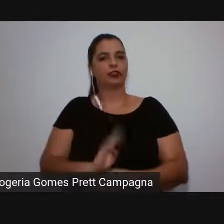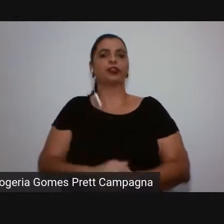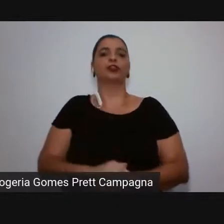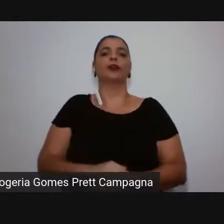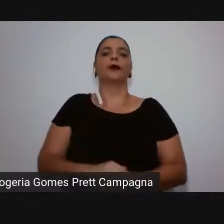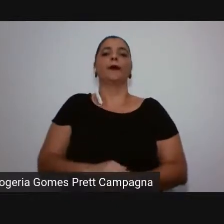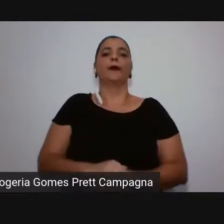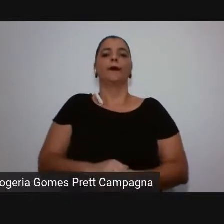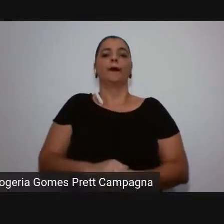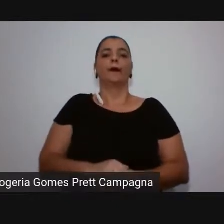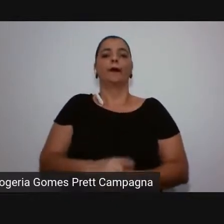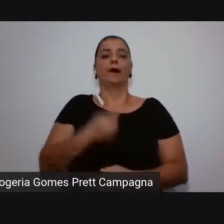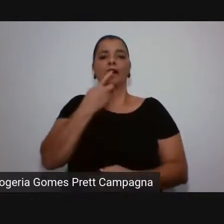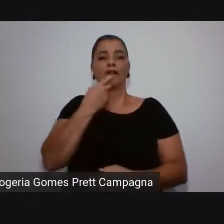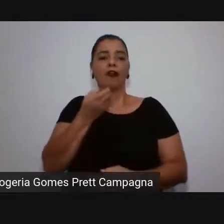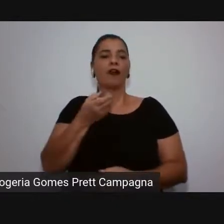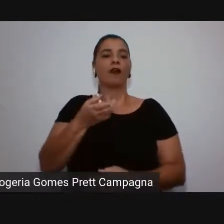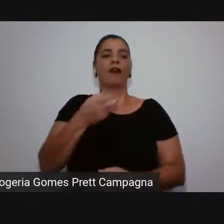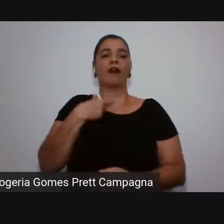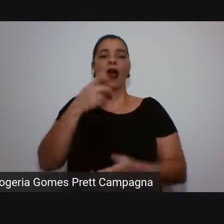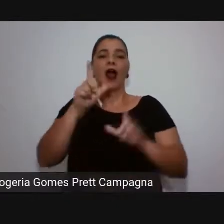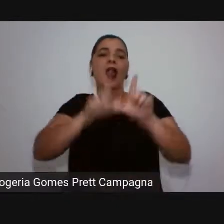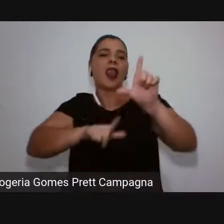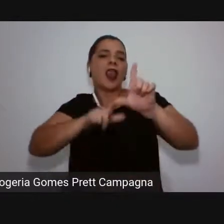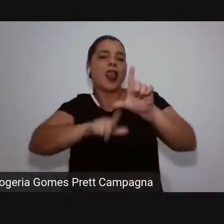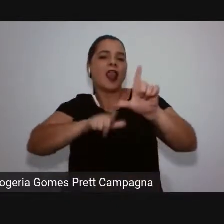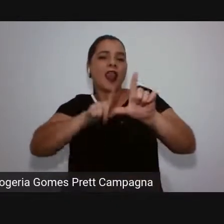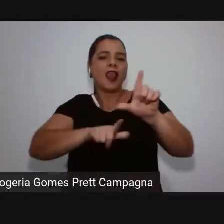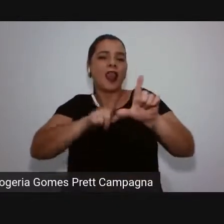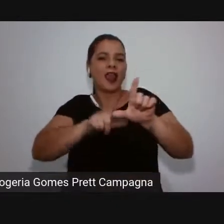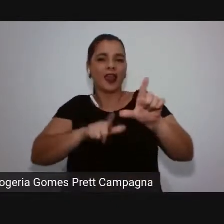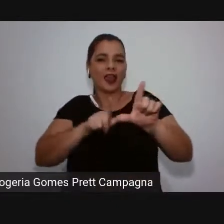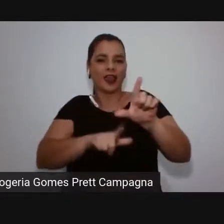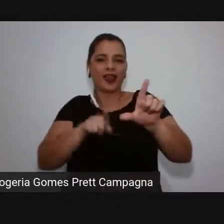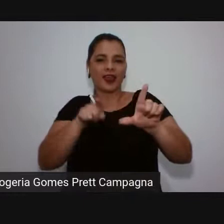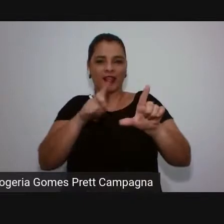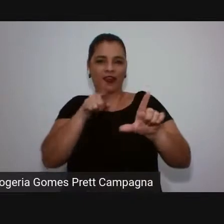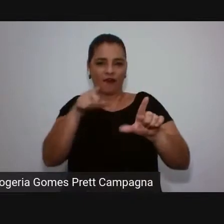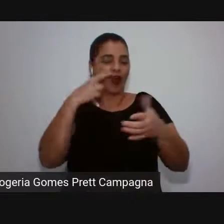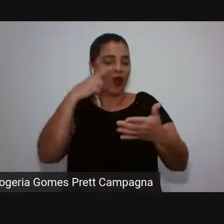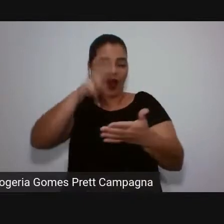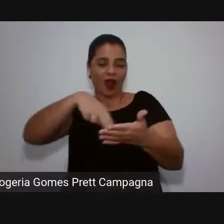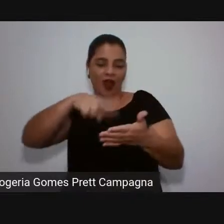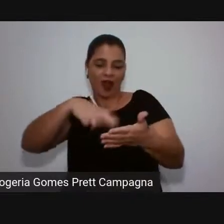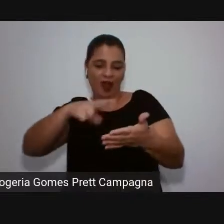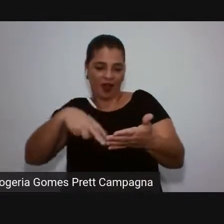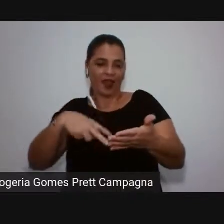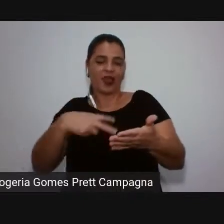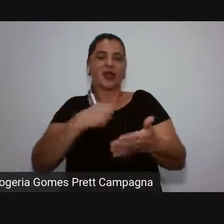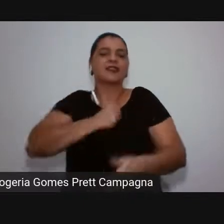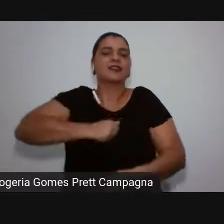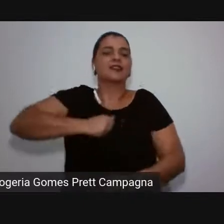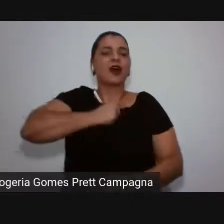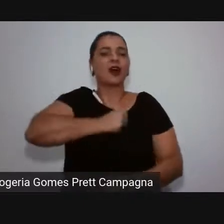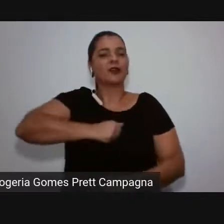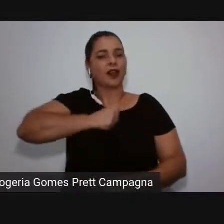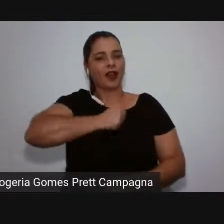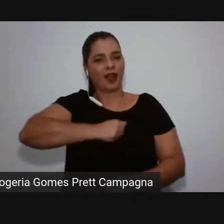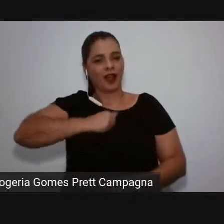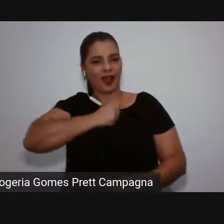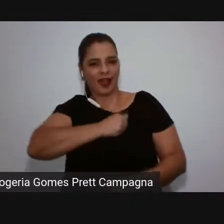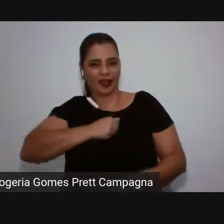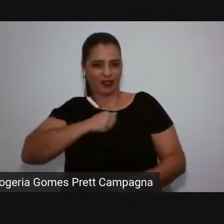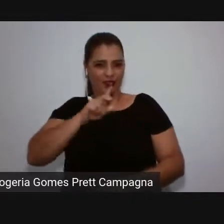quero que vocês matem a saudade da minha letra. Olha aqui, estou colocando a minha letra. Então, ela escreveu a mão de propósito. Para quê? Para a atenção